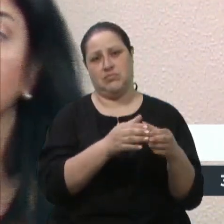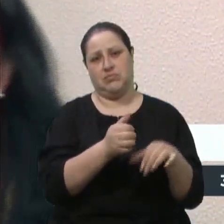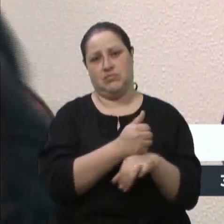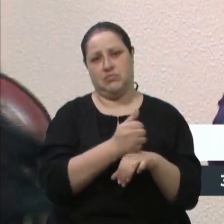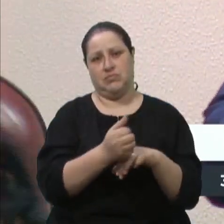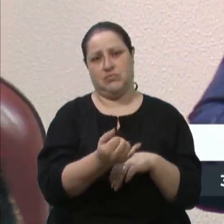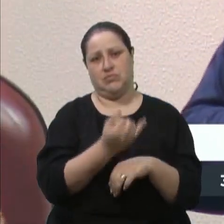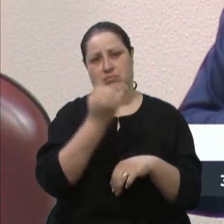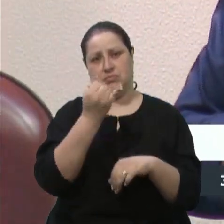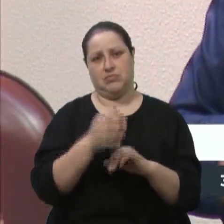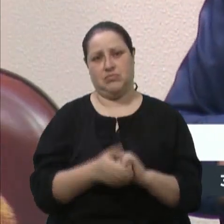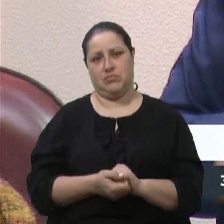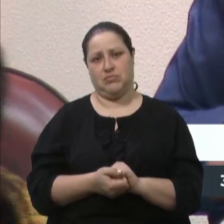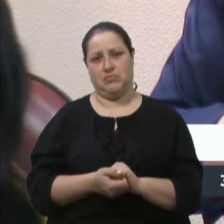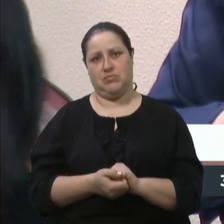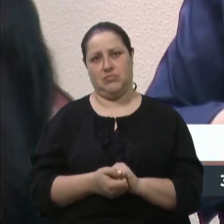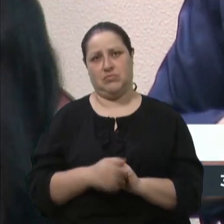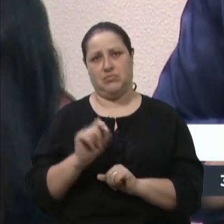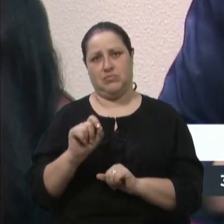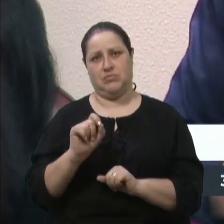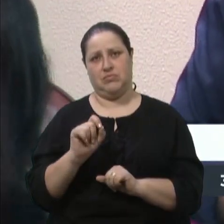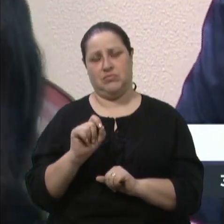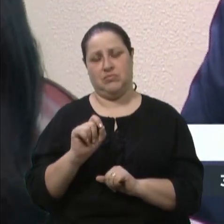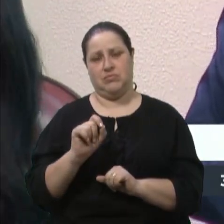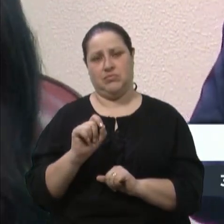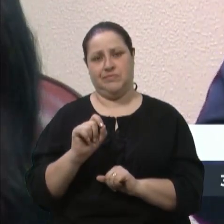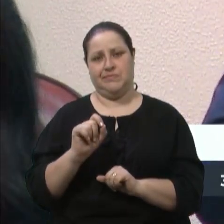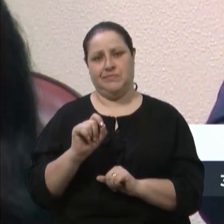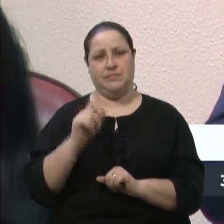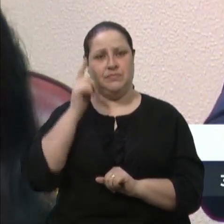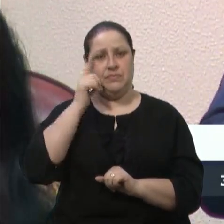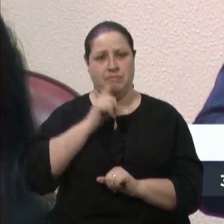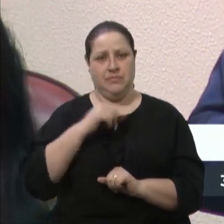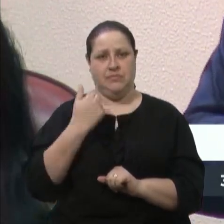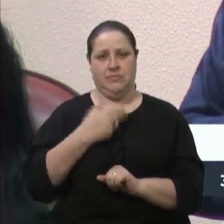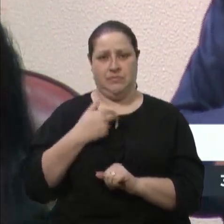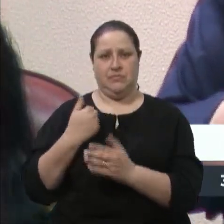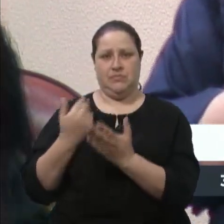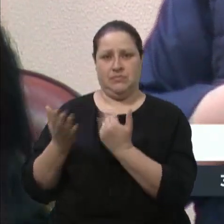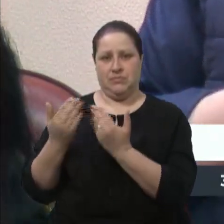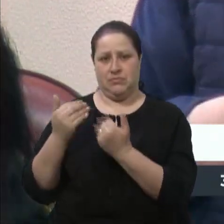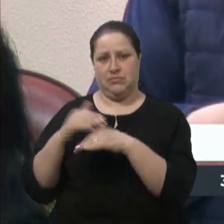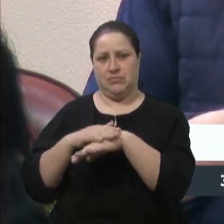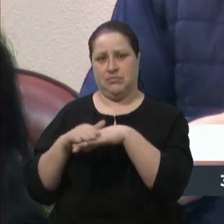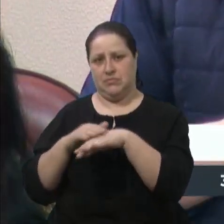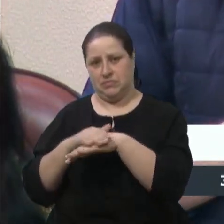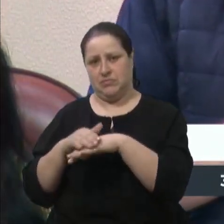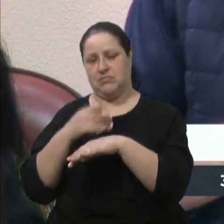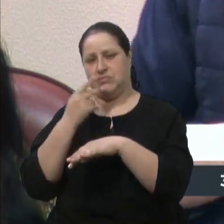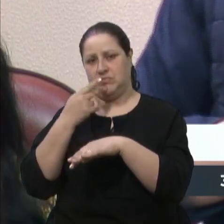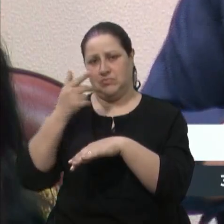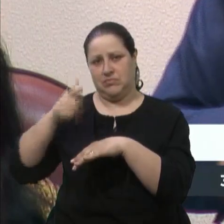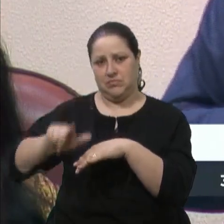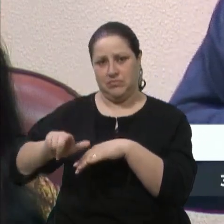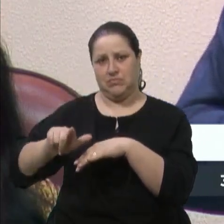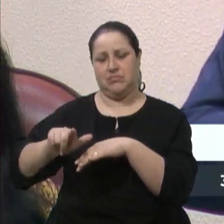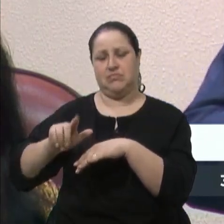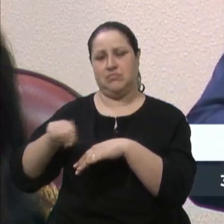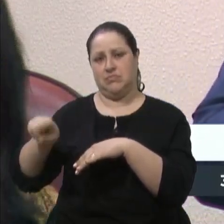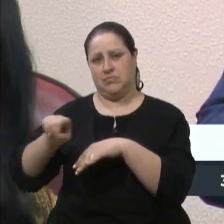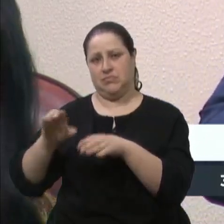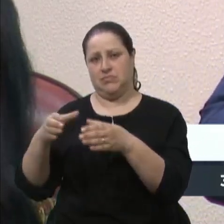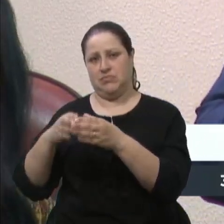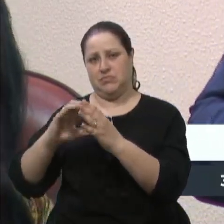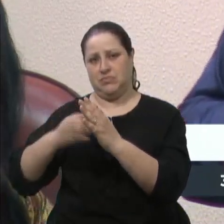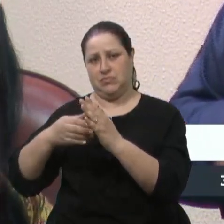ser diferente, vereador Lucas, que com certeza, pela questão do nosso diálogo, e mais uma vez eu reforço que vocês, a bancada do